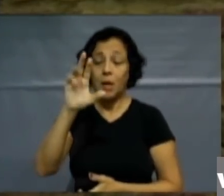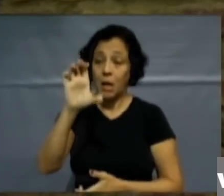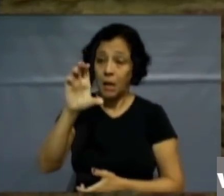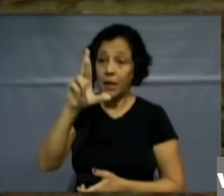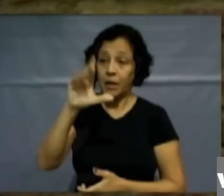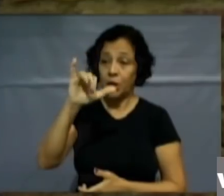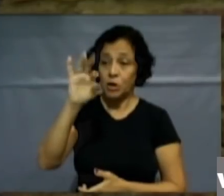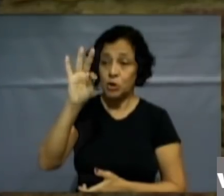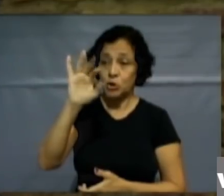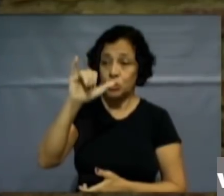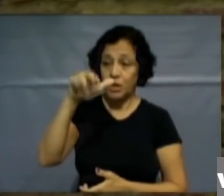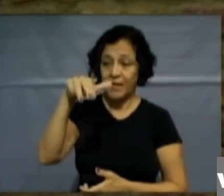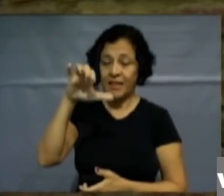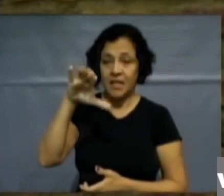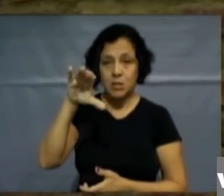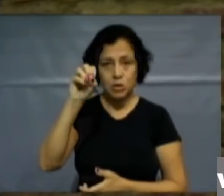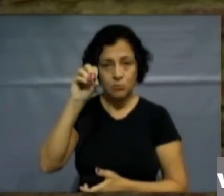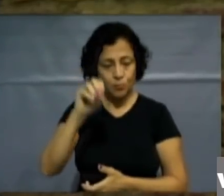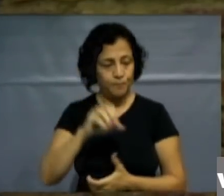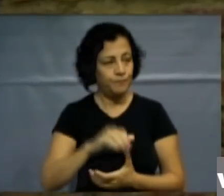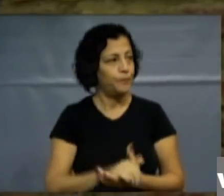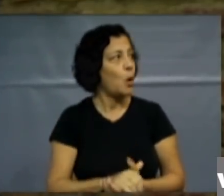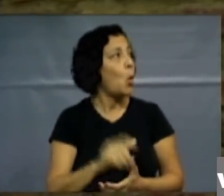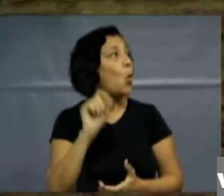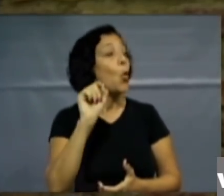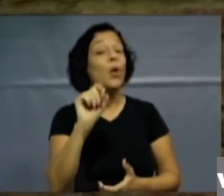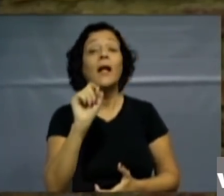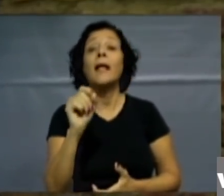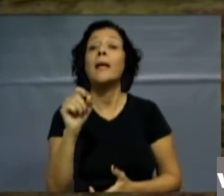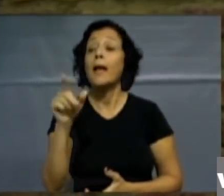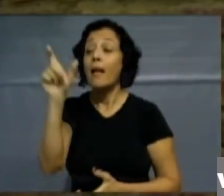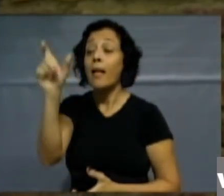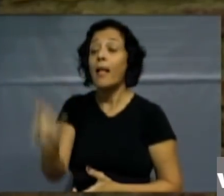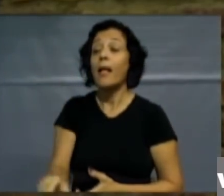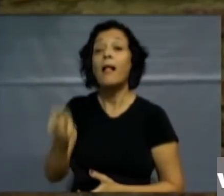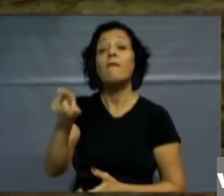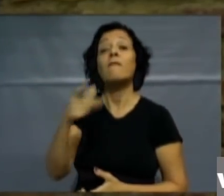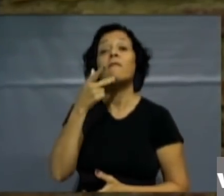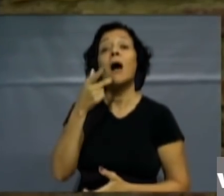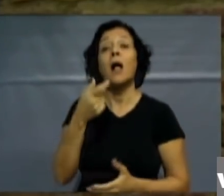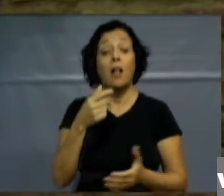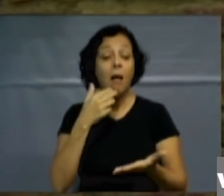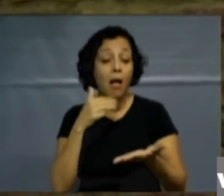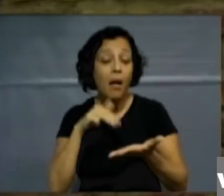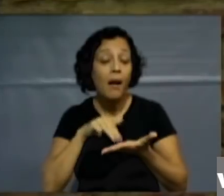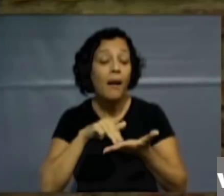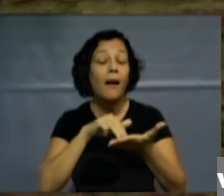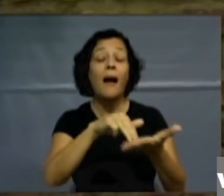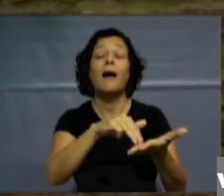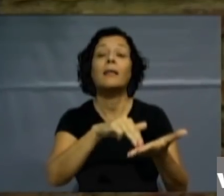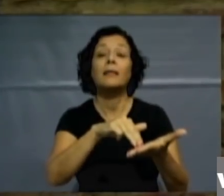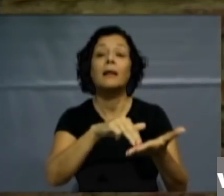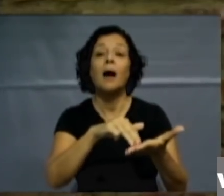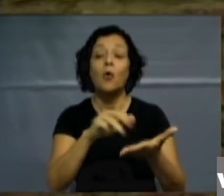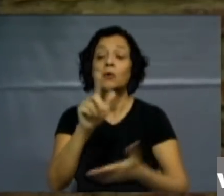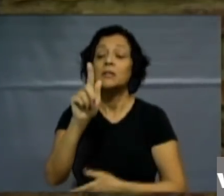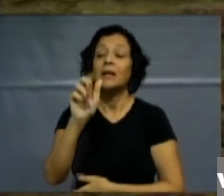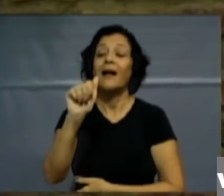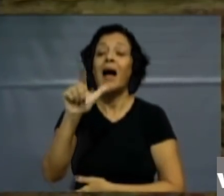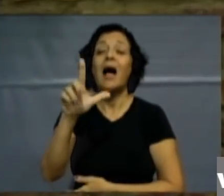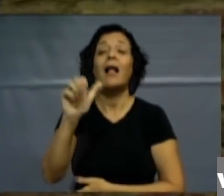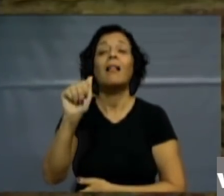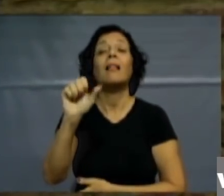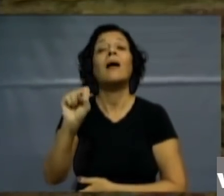Isso. Olha o que Paulo então vai dizer na sua carta aos Gálatas, capítulo 6, versículo